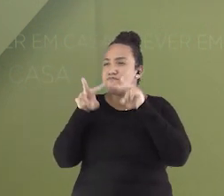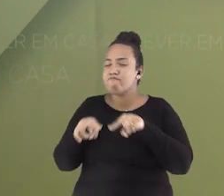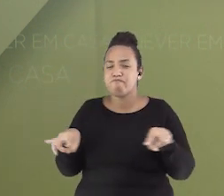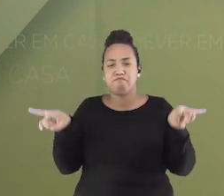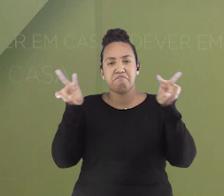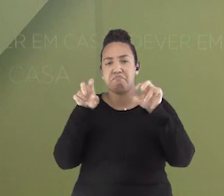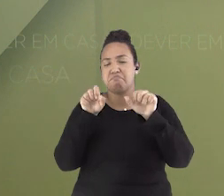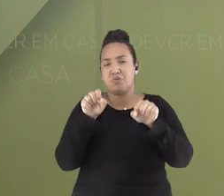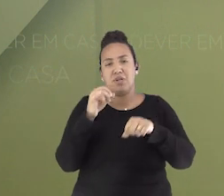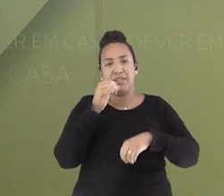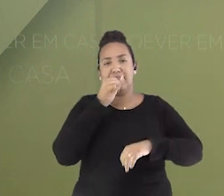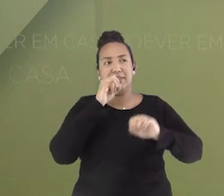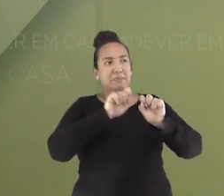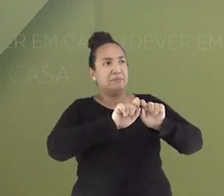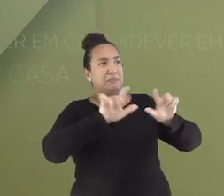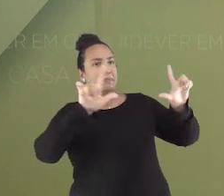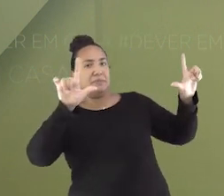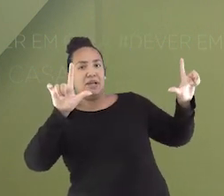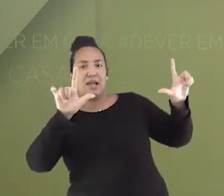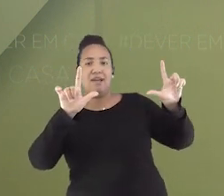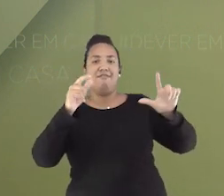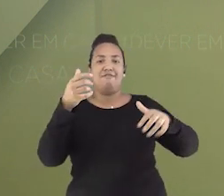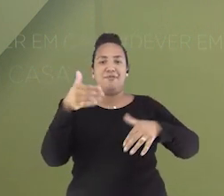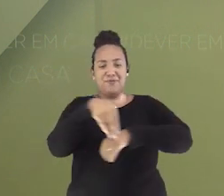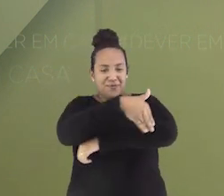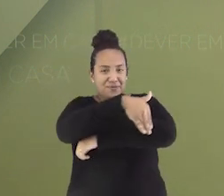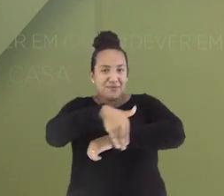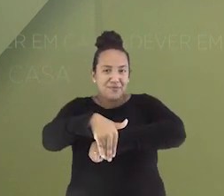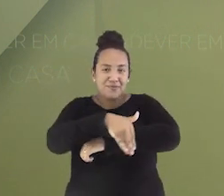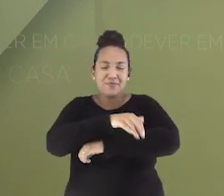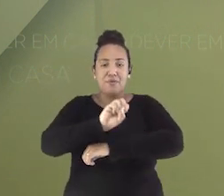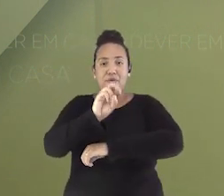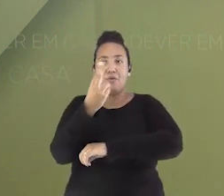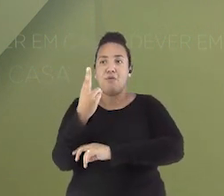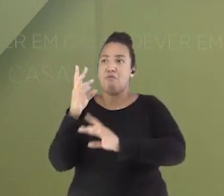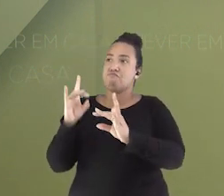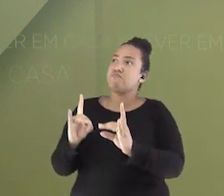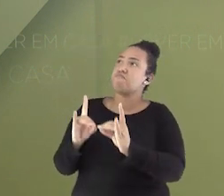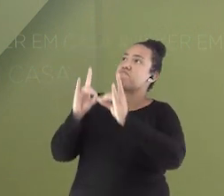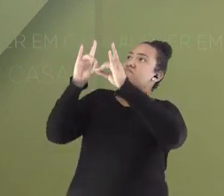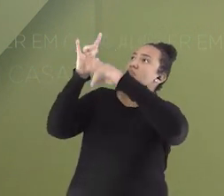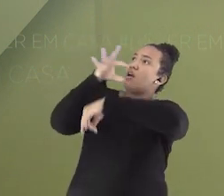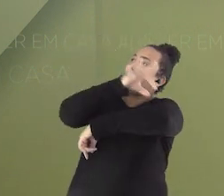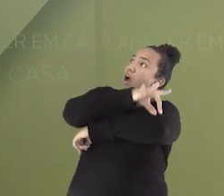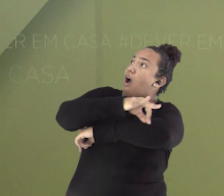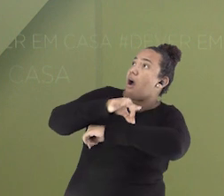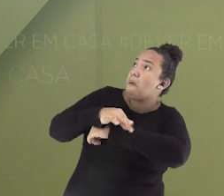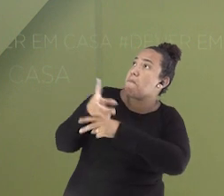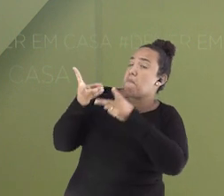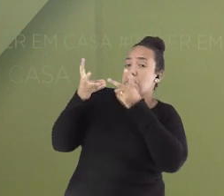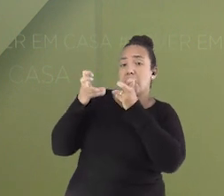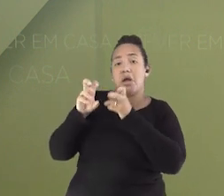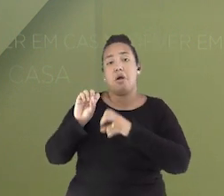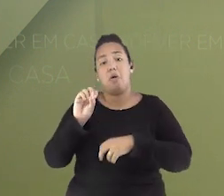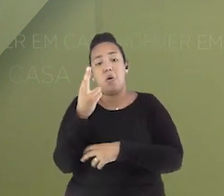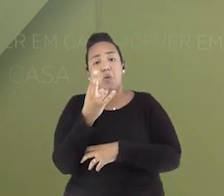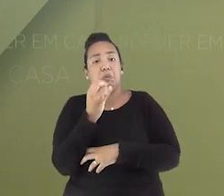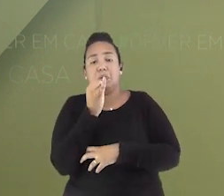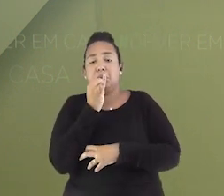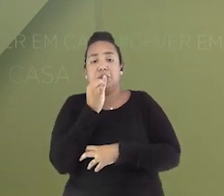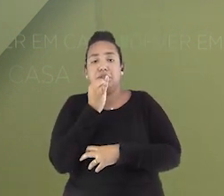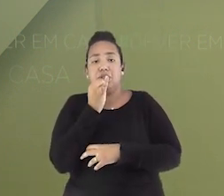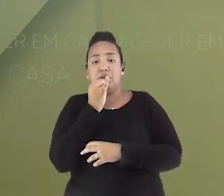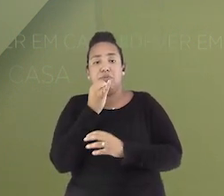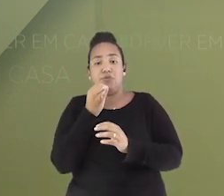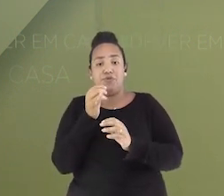todo, seja pela publicidade em placas, cartazes e outdoors, seja pela arquitetura dos prédios da cidade, seja pelas propagandas